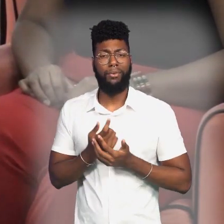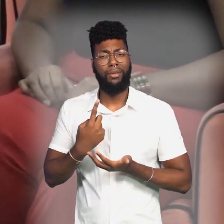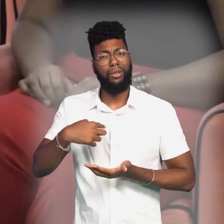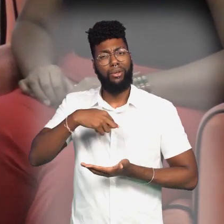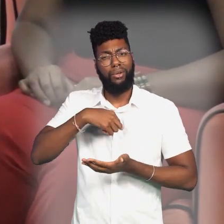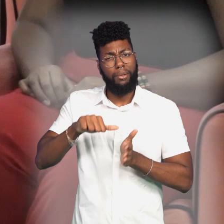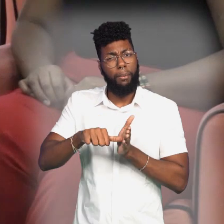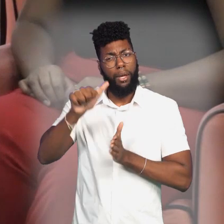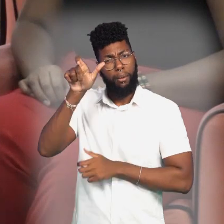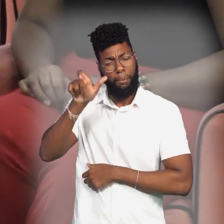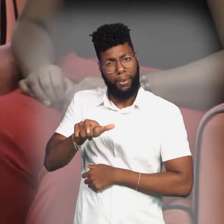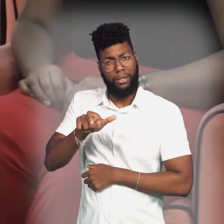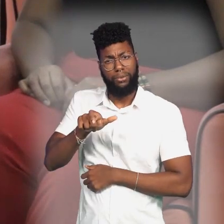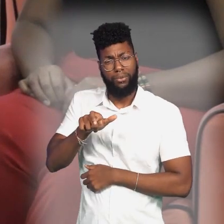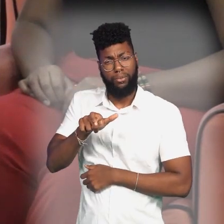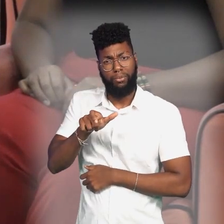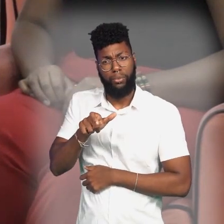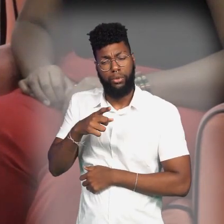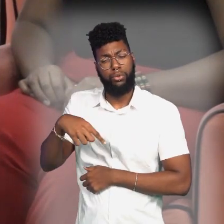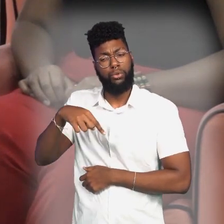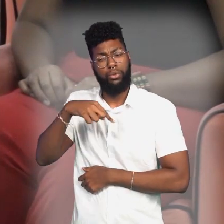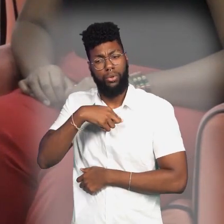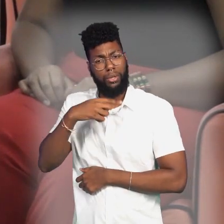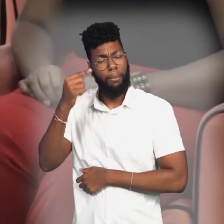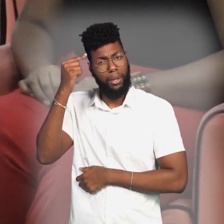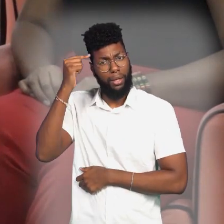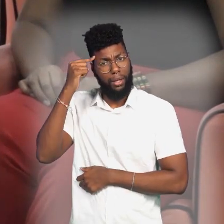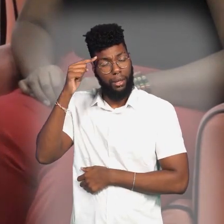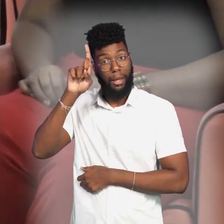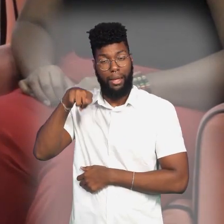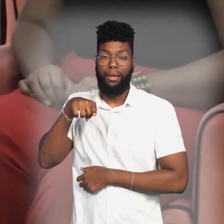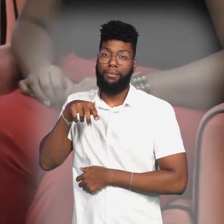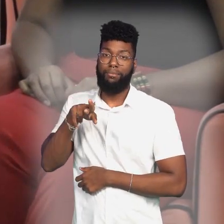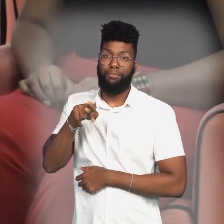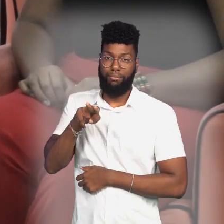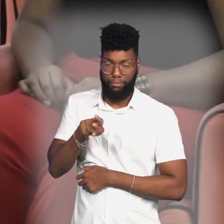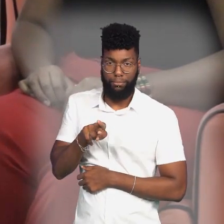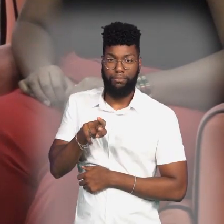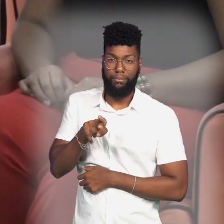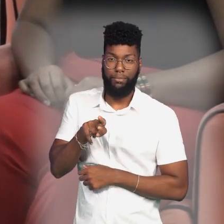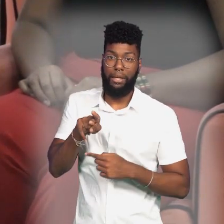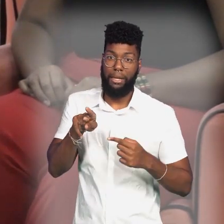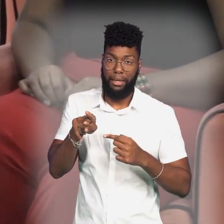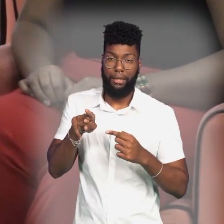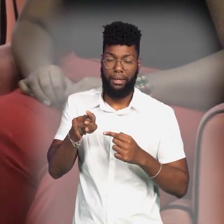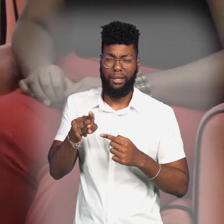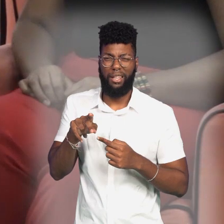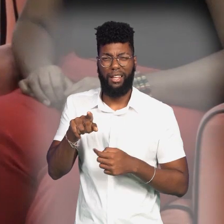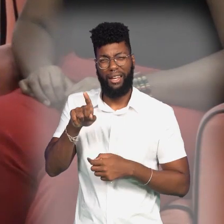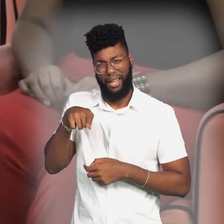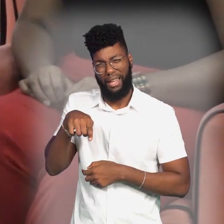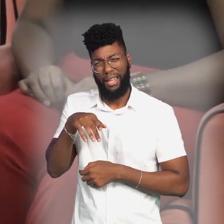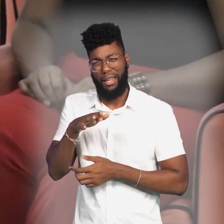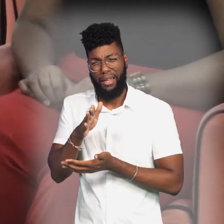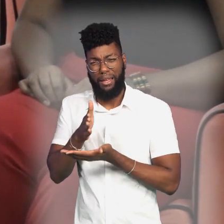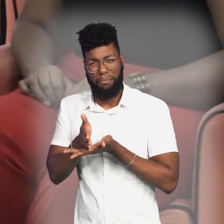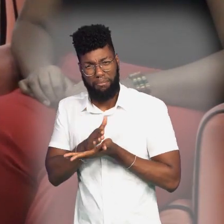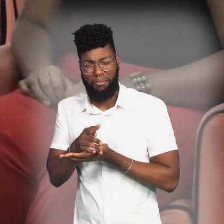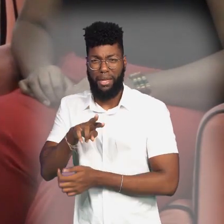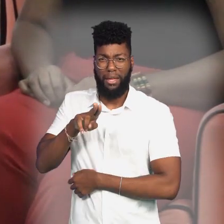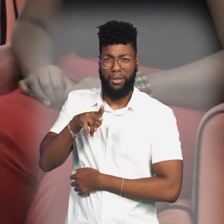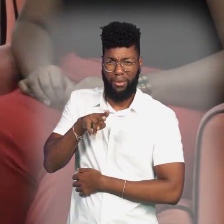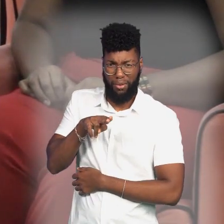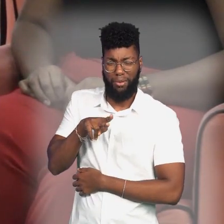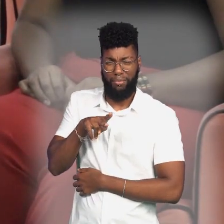pessoa a quem a gente pensa é nosso irmão. Aqui seria meu irmão. Sim. É